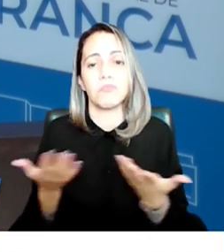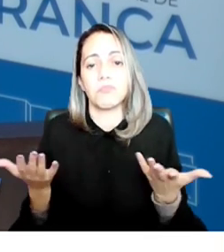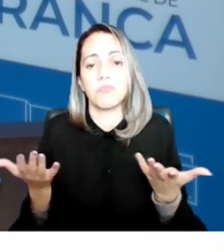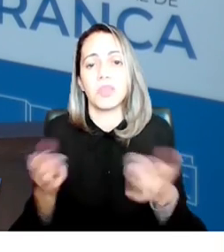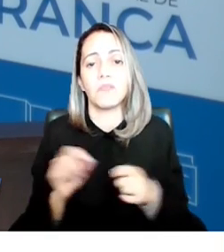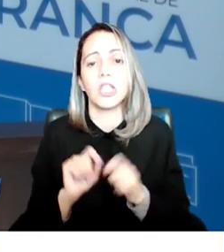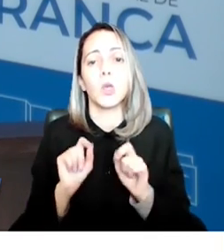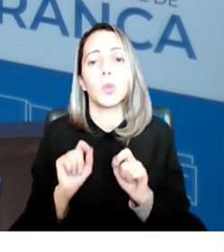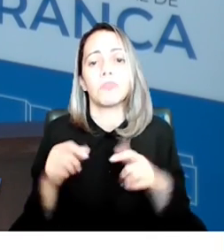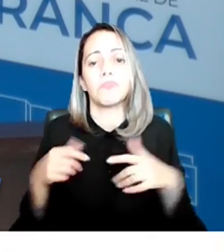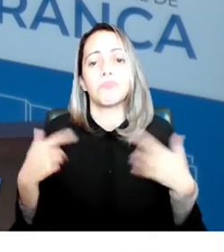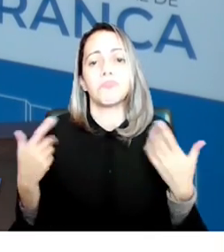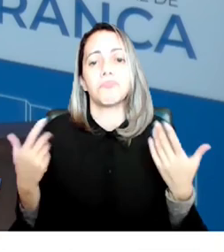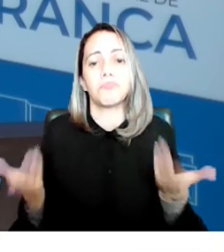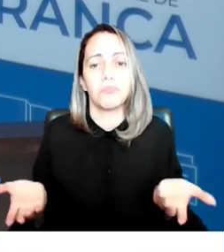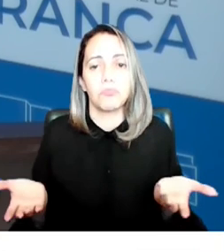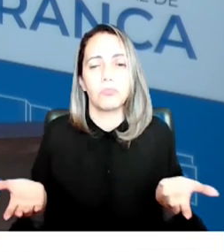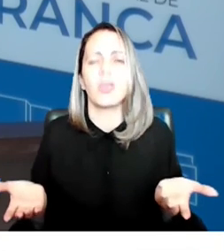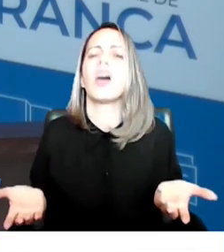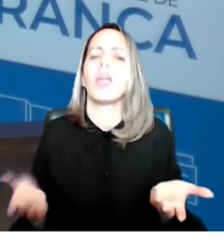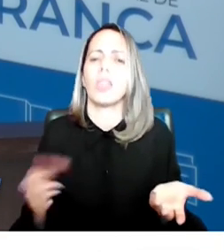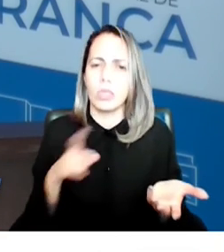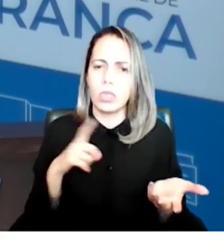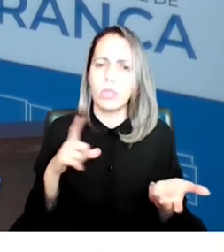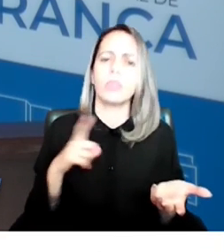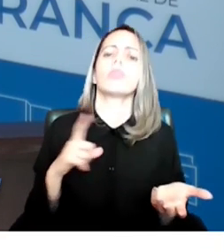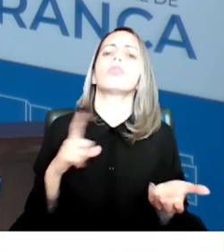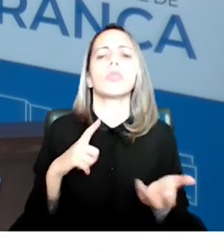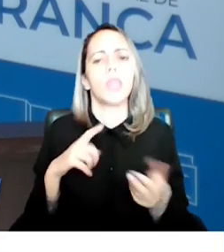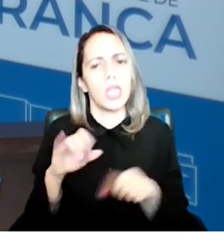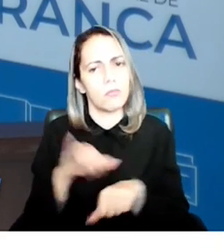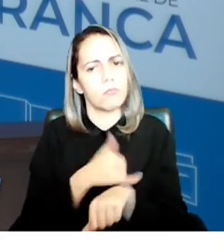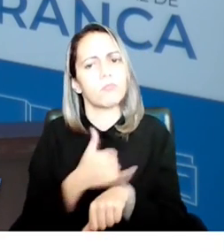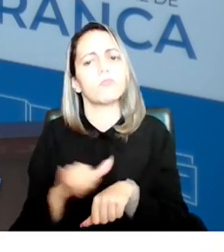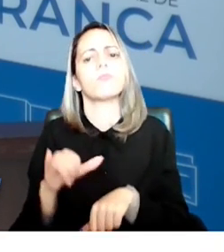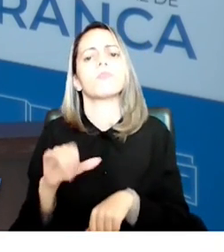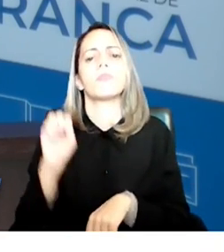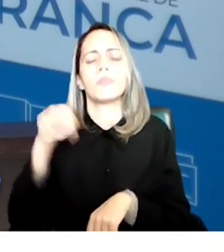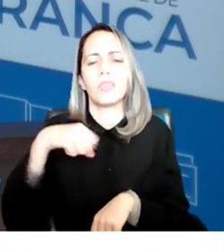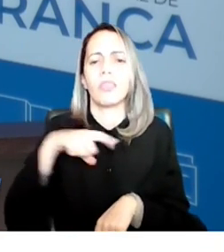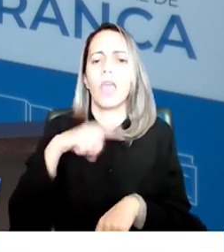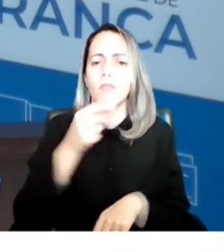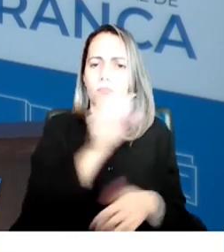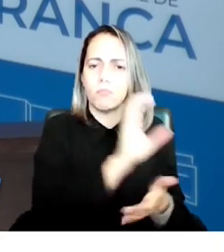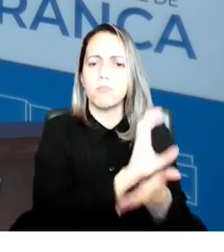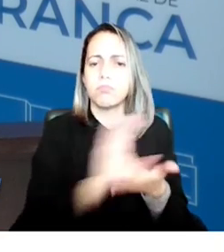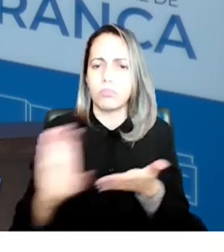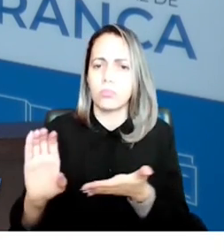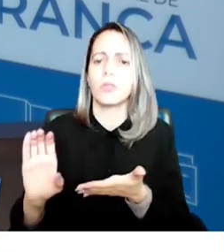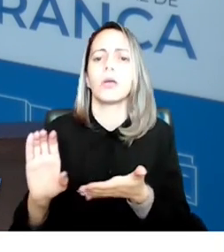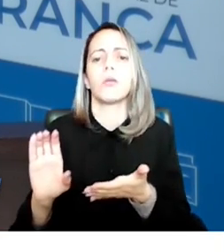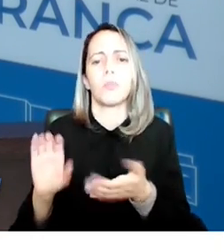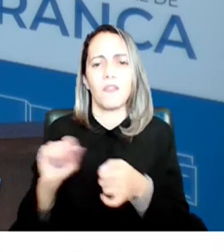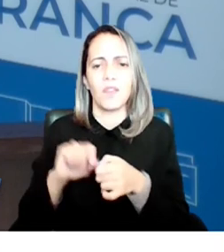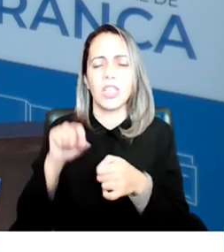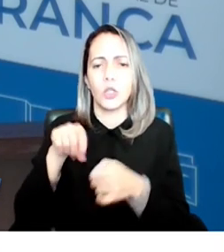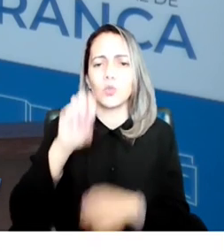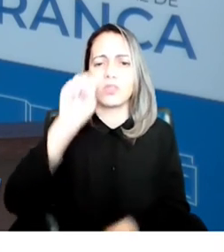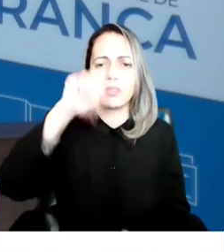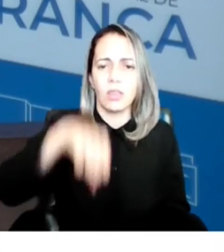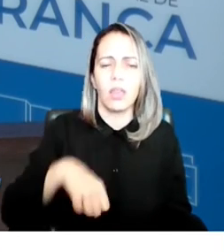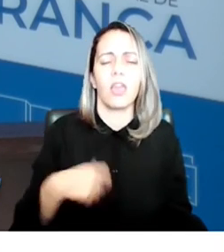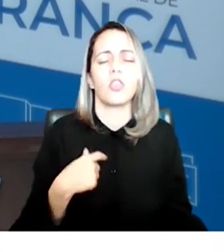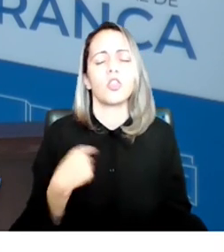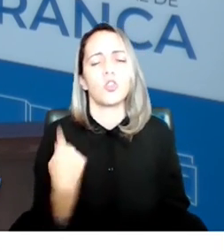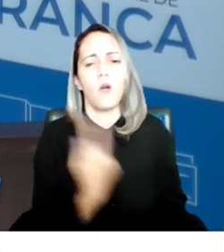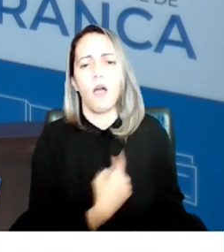fazer, existe dinheiro, existe verba para isso, e a gente gostaria de encarecidamente pedir